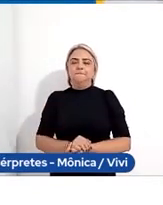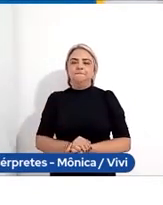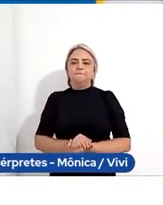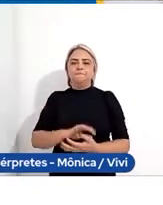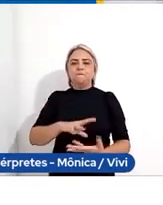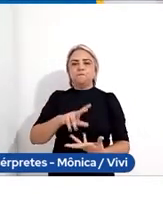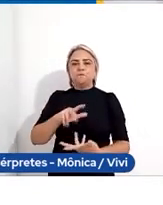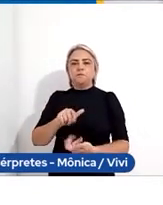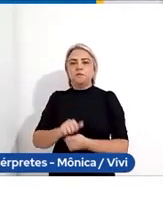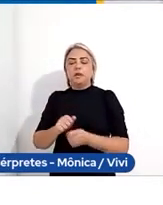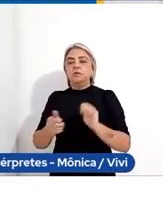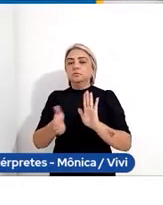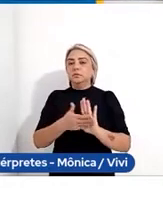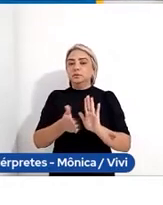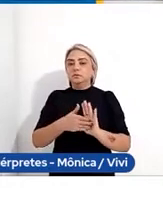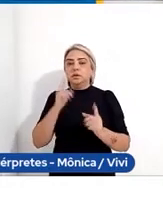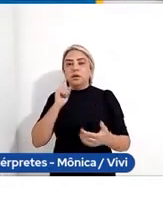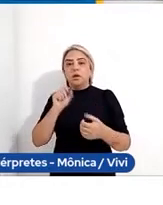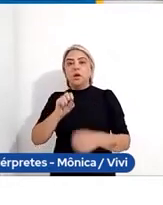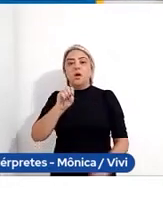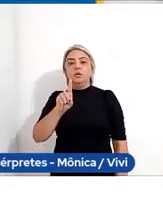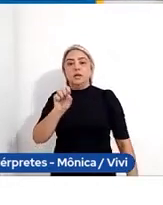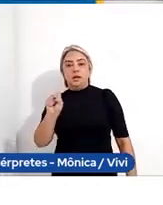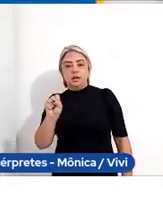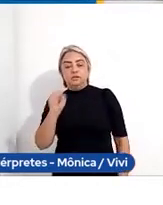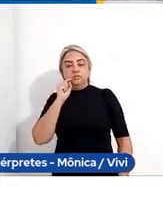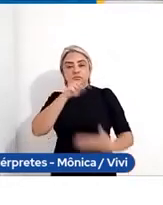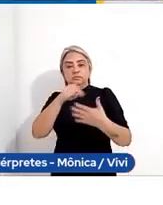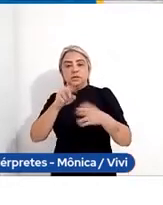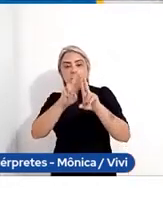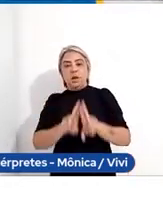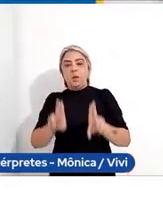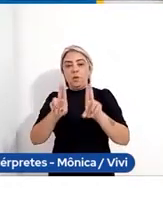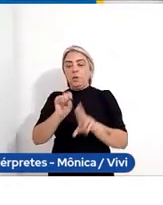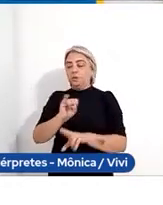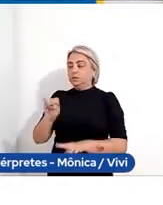globais, como propõem os Objetivos do Desenvolvimento Sustentável da ONU, se isso